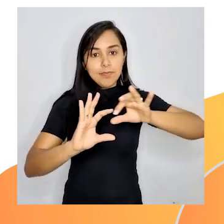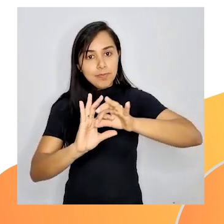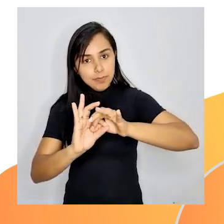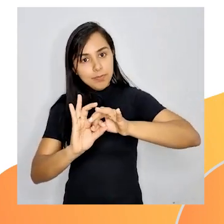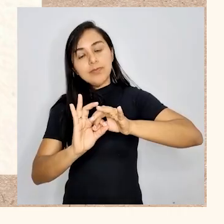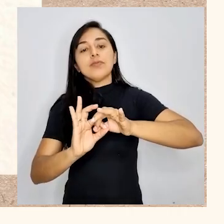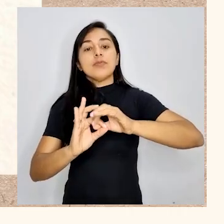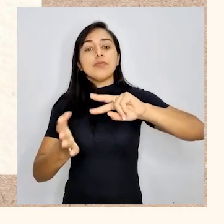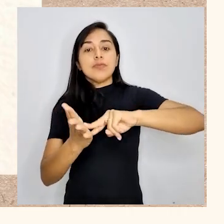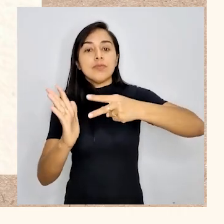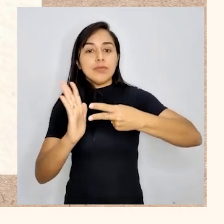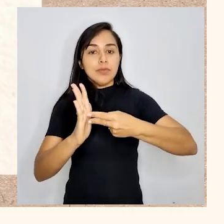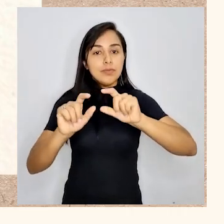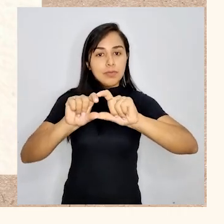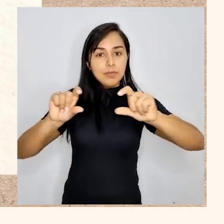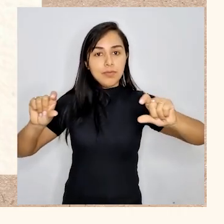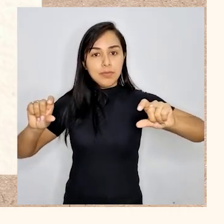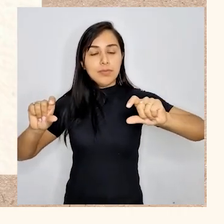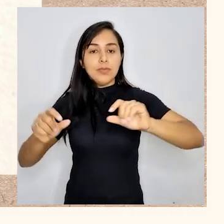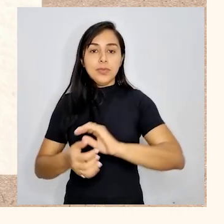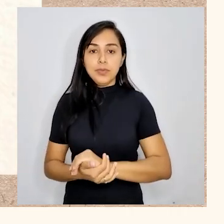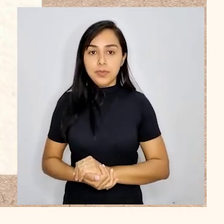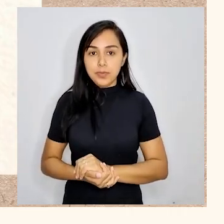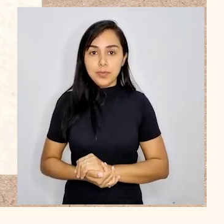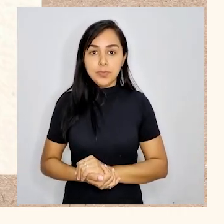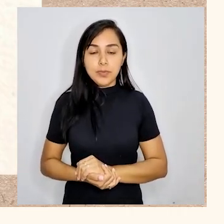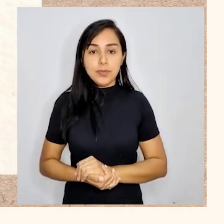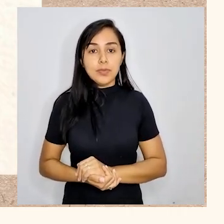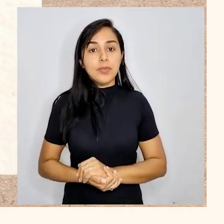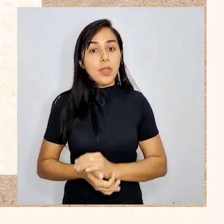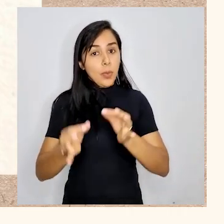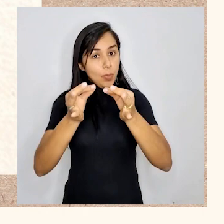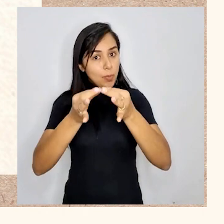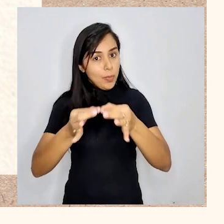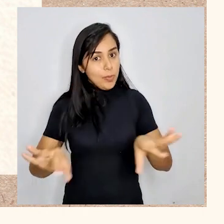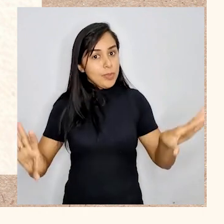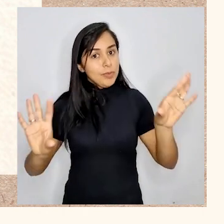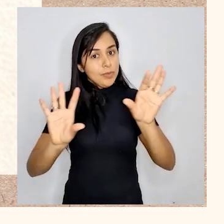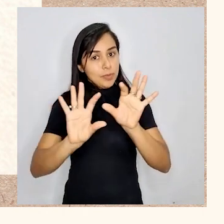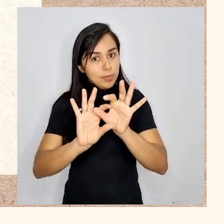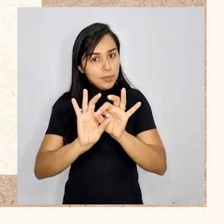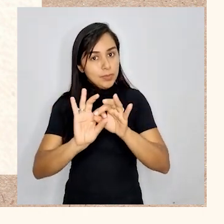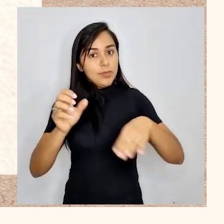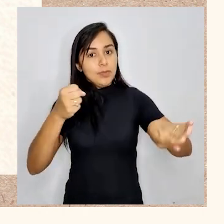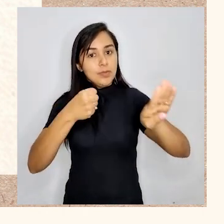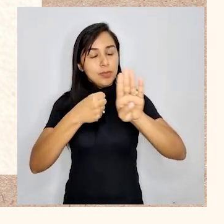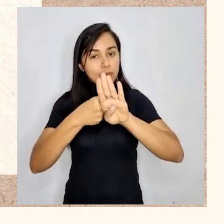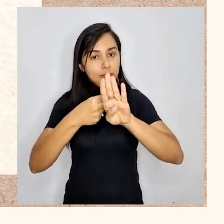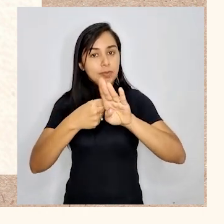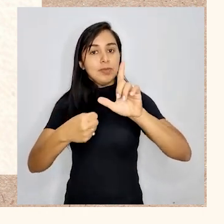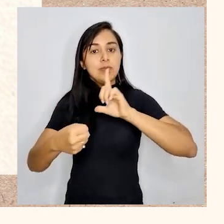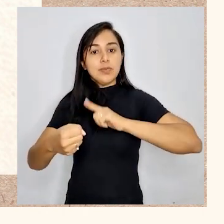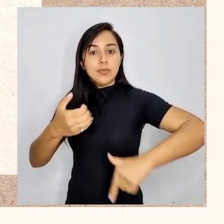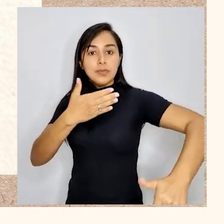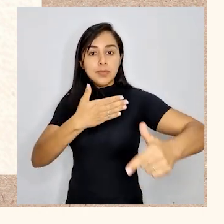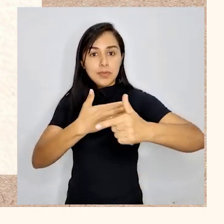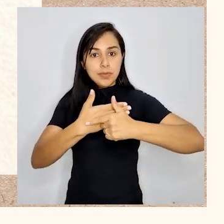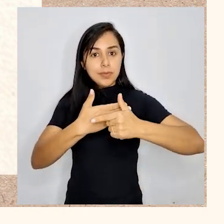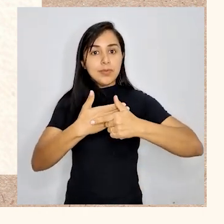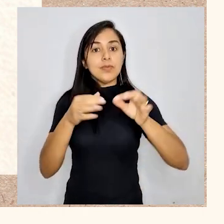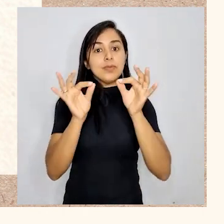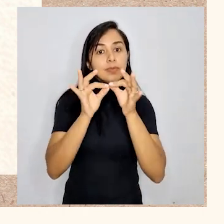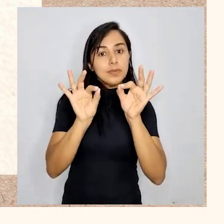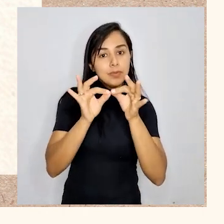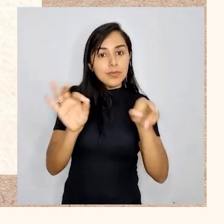oração principal. Então, as orações subordinadas substantivas exercem a função sintática própria